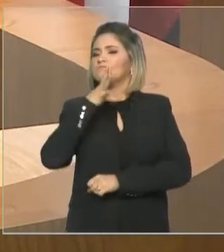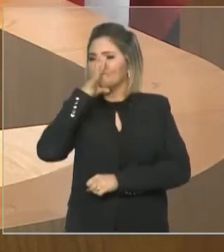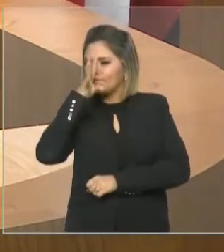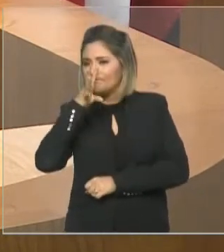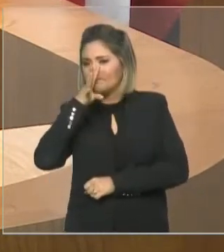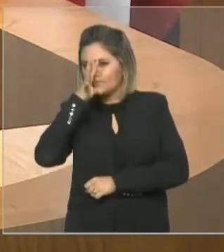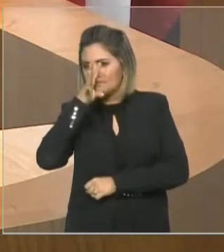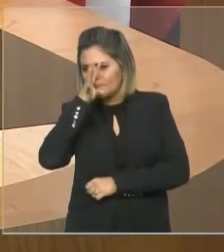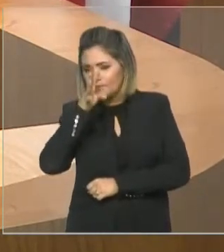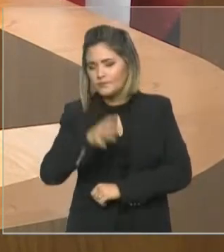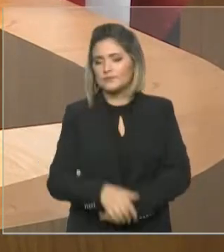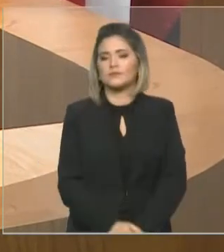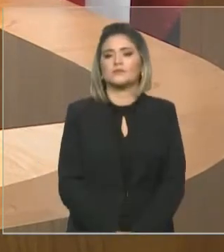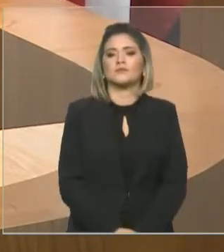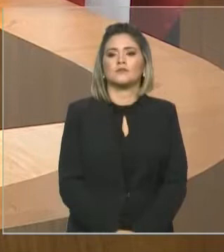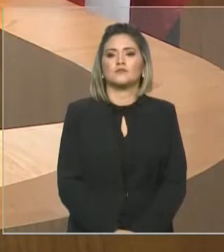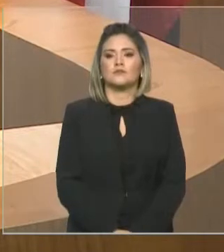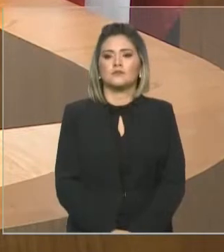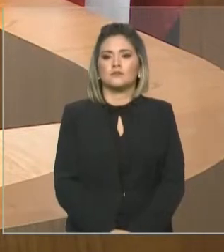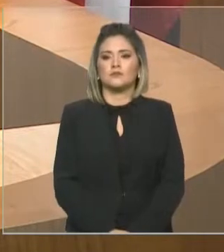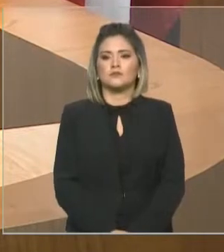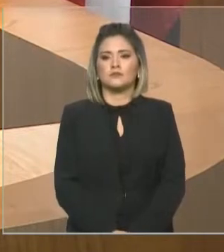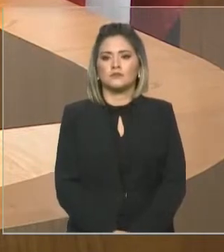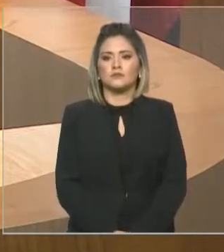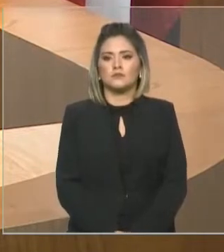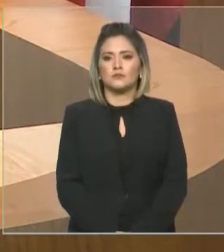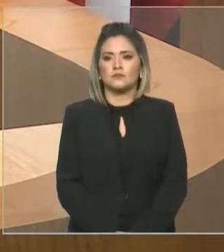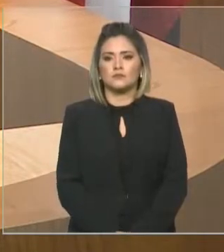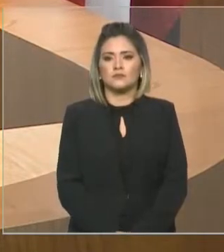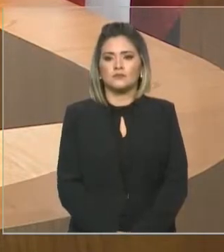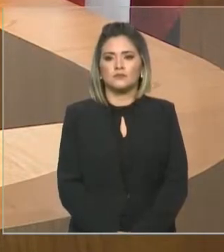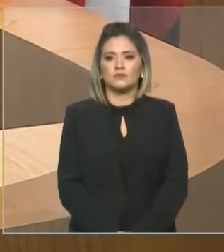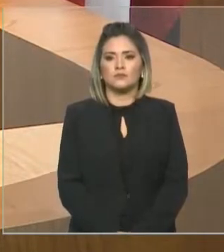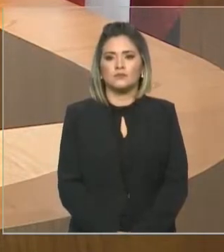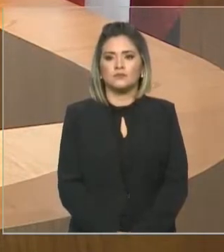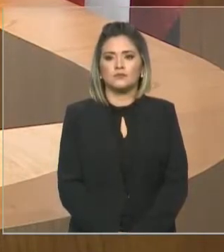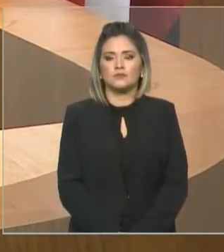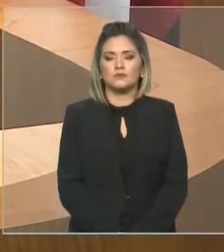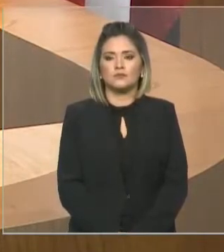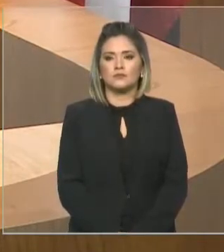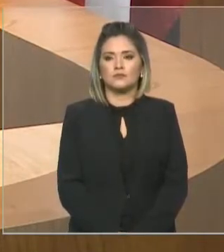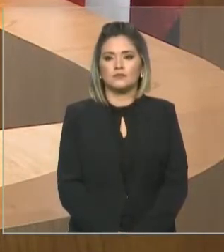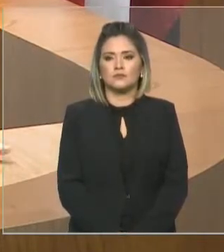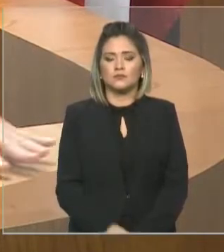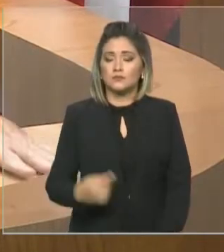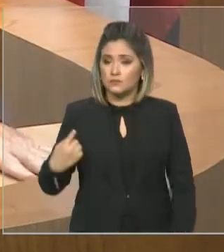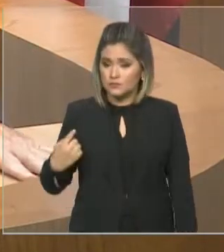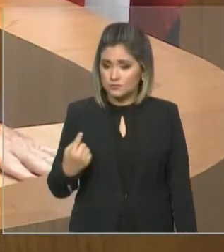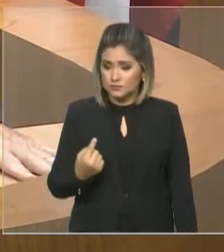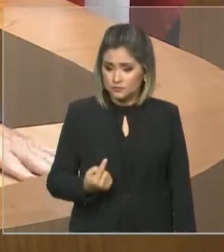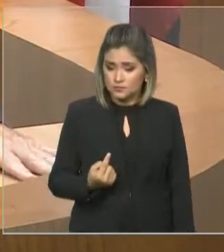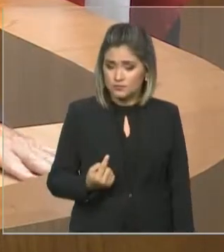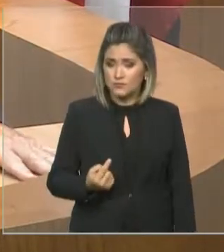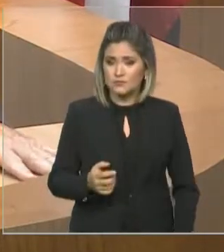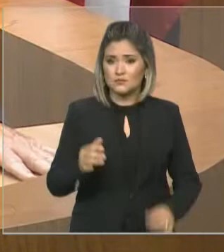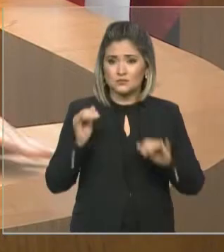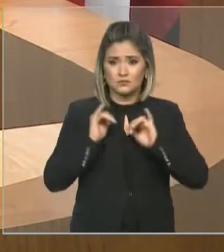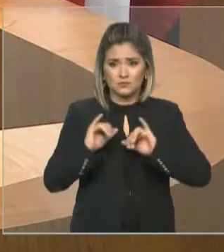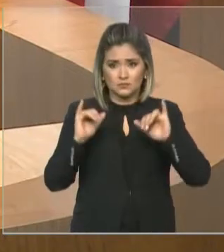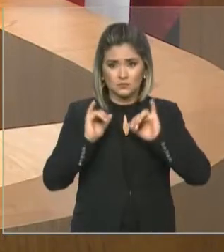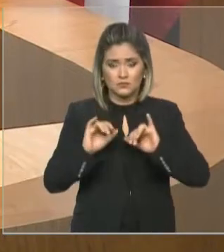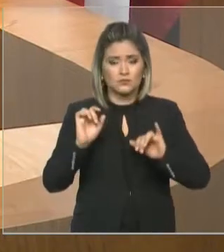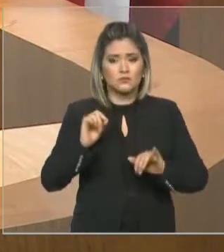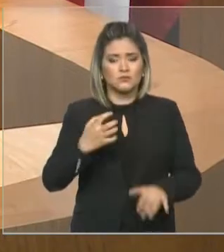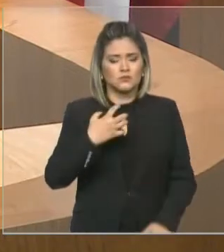Meus agradecimentos, deputada. Venho à tribuna para expressar o meu sentimento de orgulho e